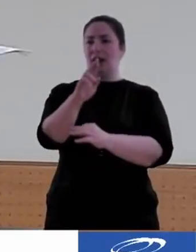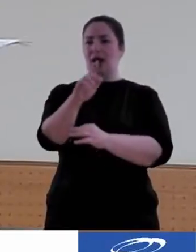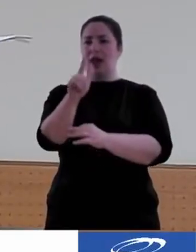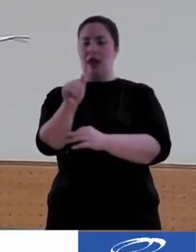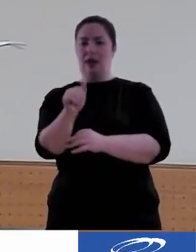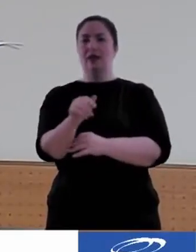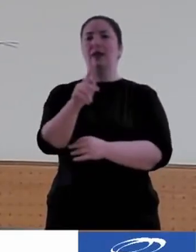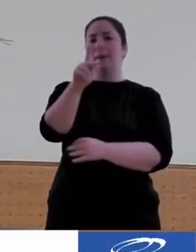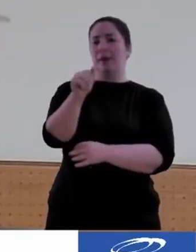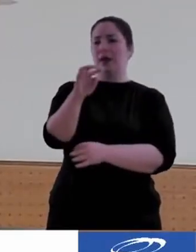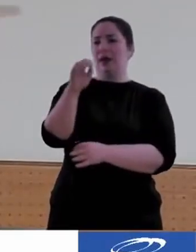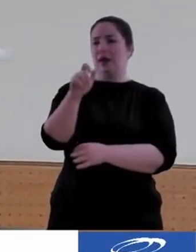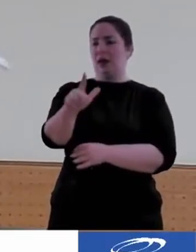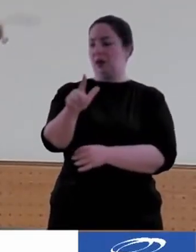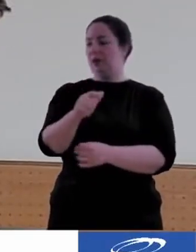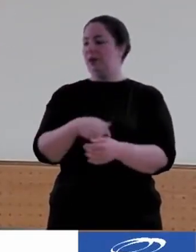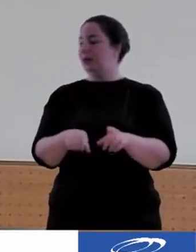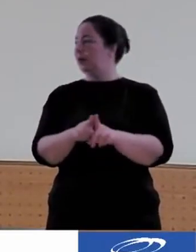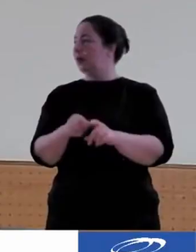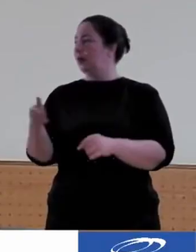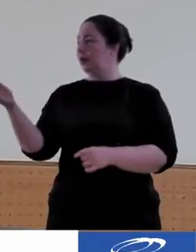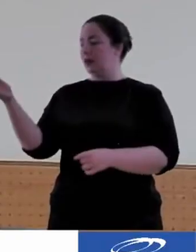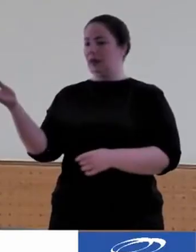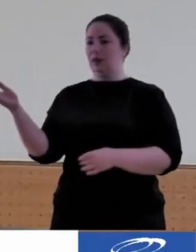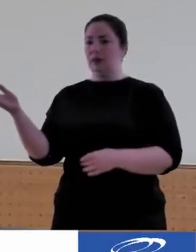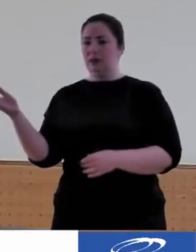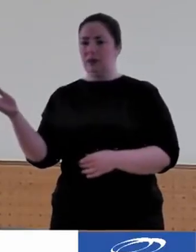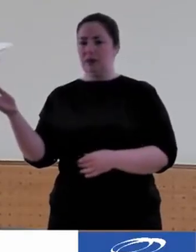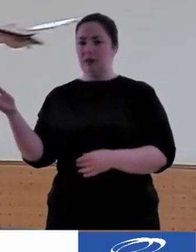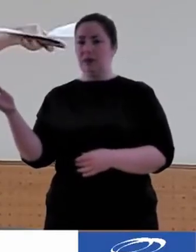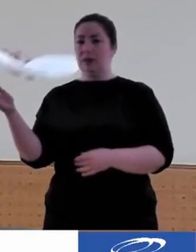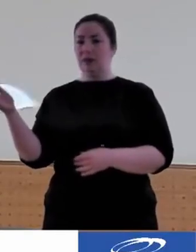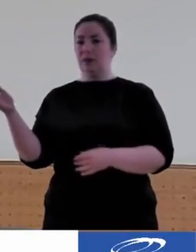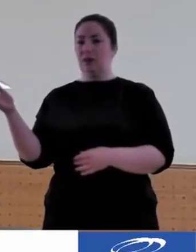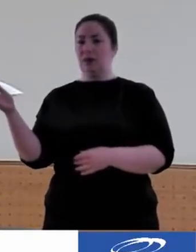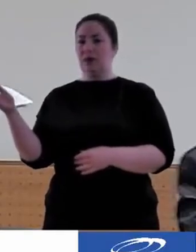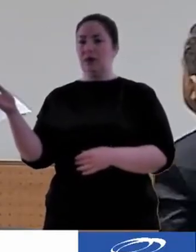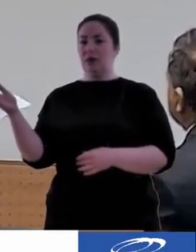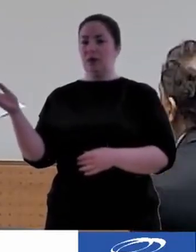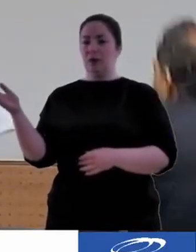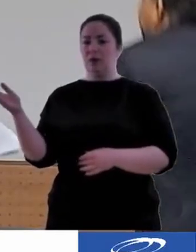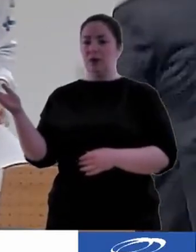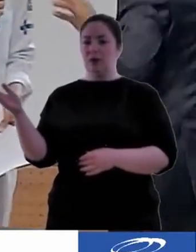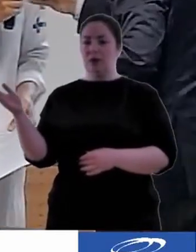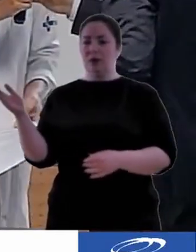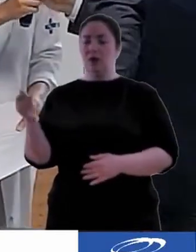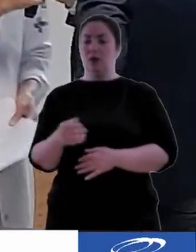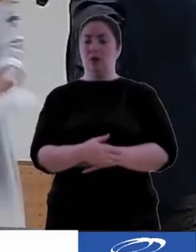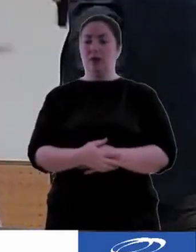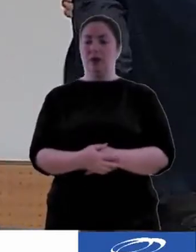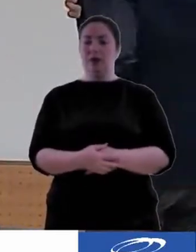dar a palavra ao Marcelo Serrão, que é o presidente da Regional do Rio da SBOT, para falar.